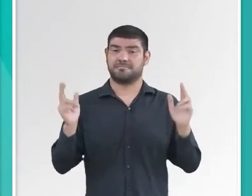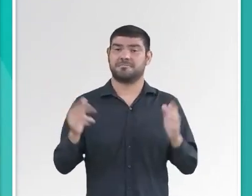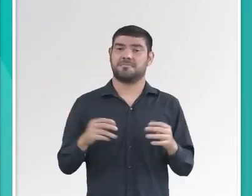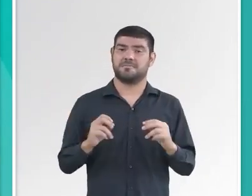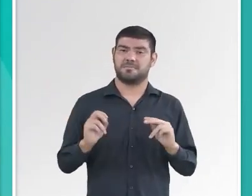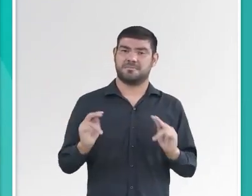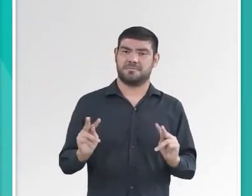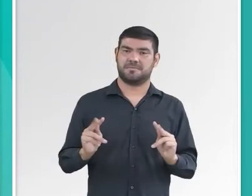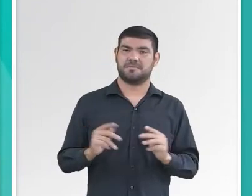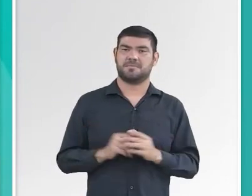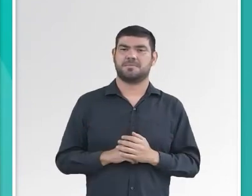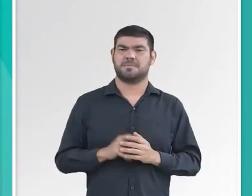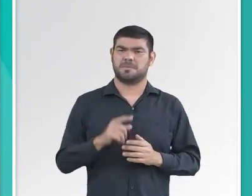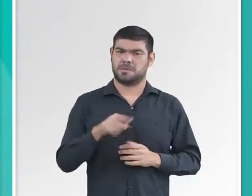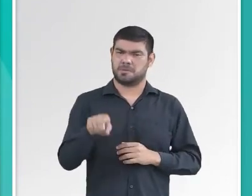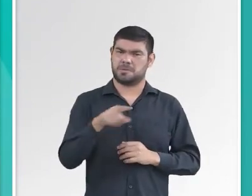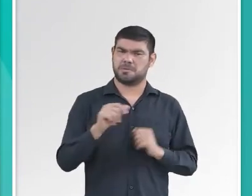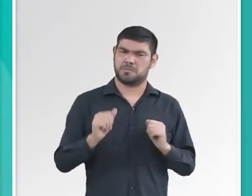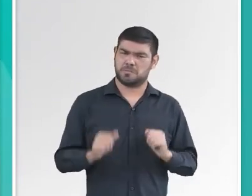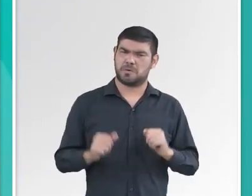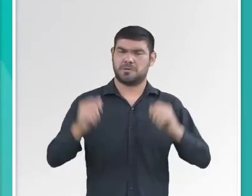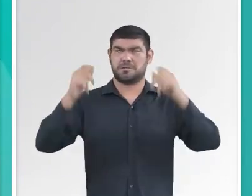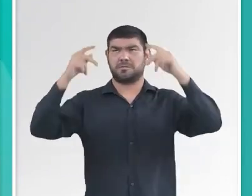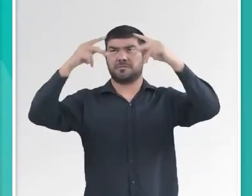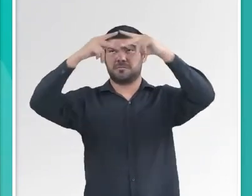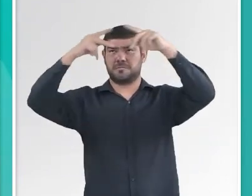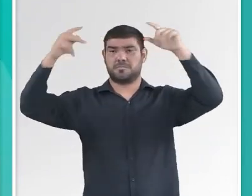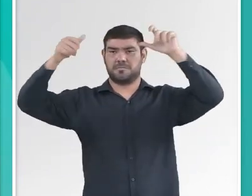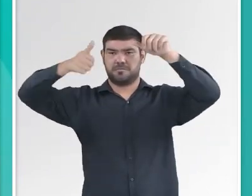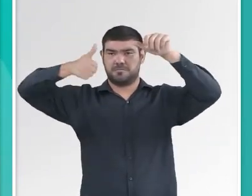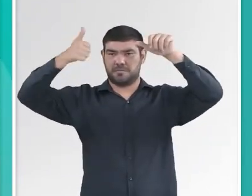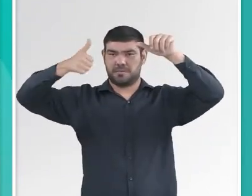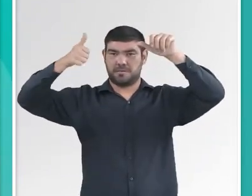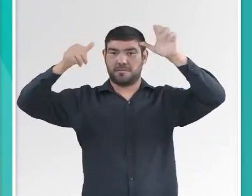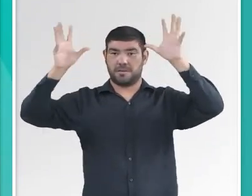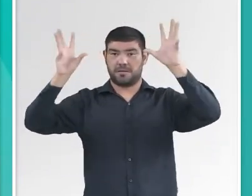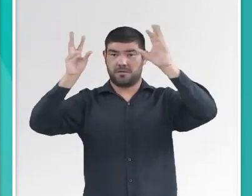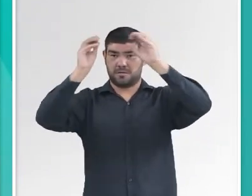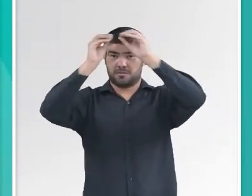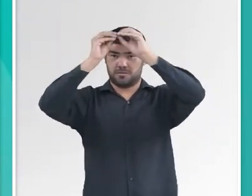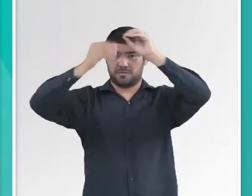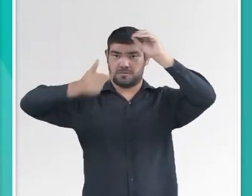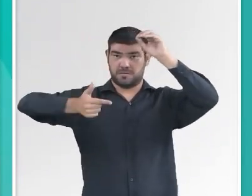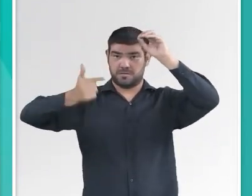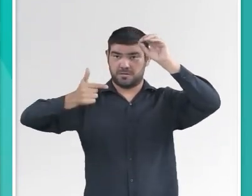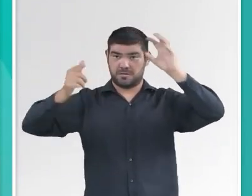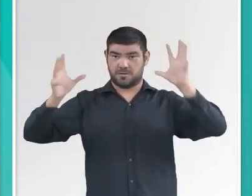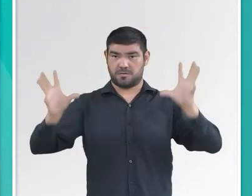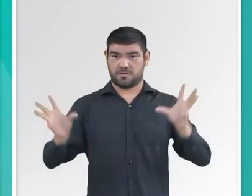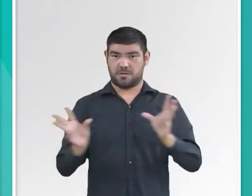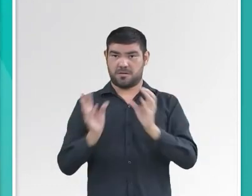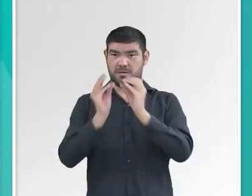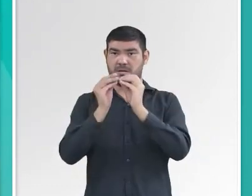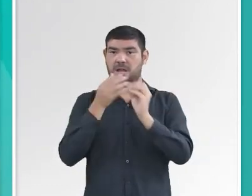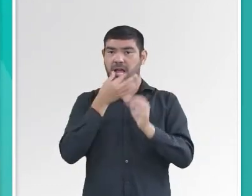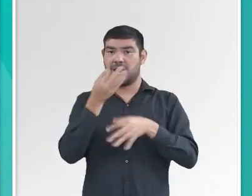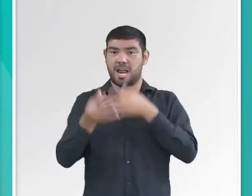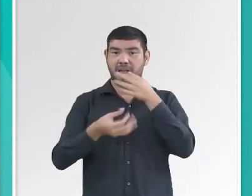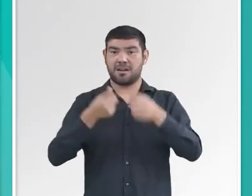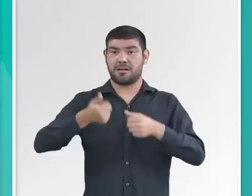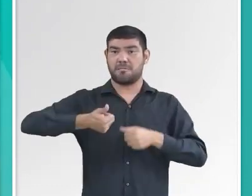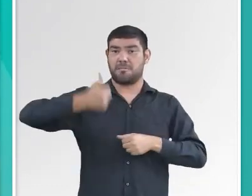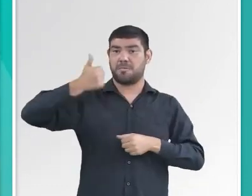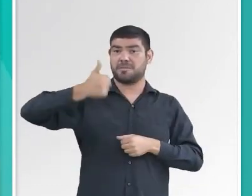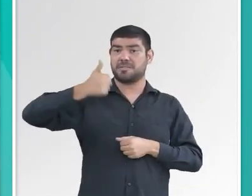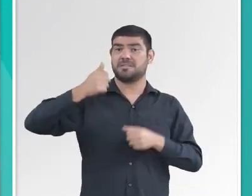ok? Então, você pode reservar um parágrafo para, no caso, críticas positivas. Dizer por que a festa é